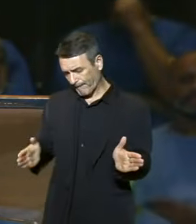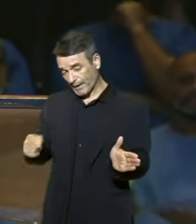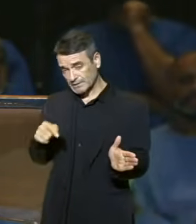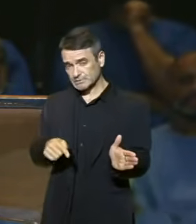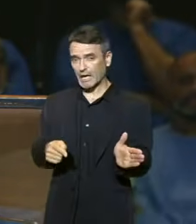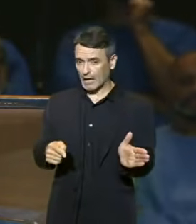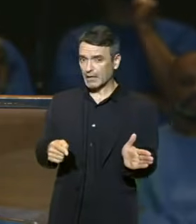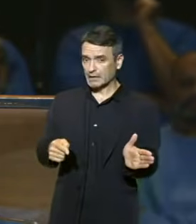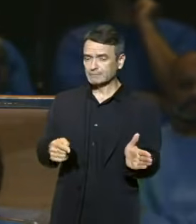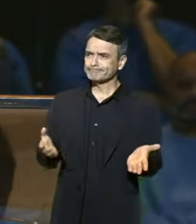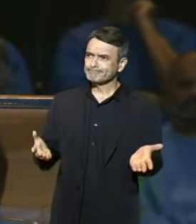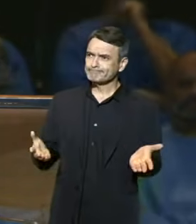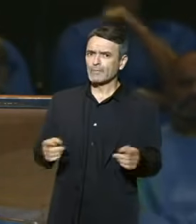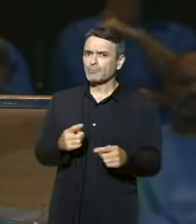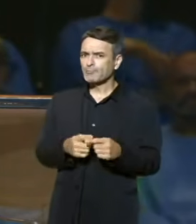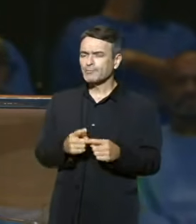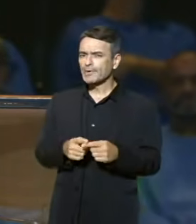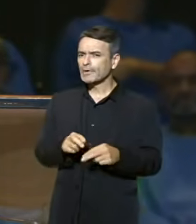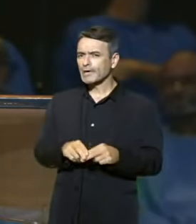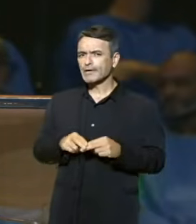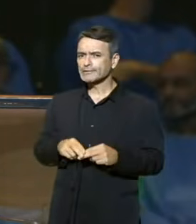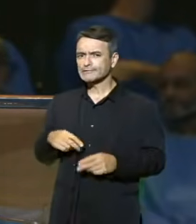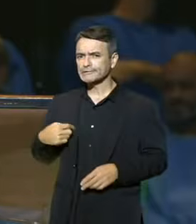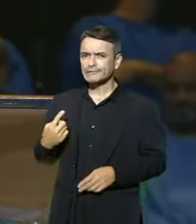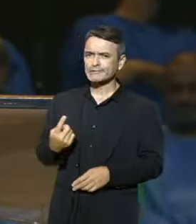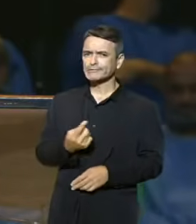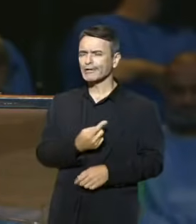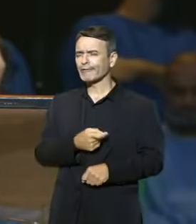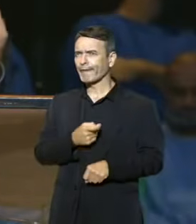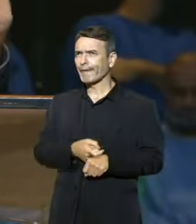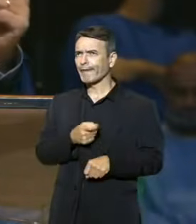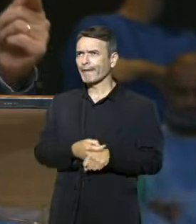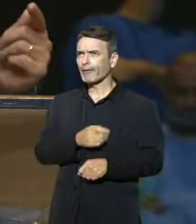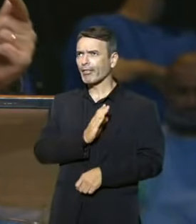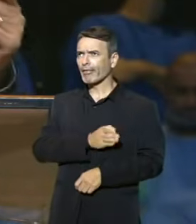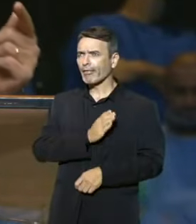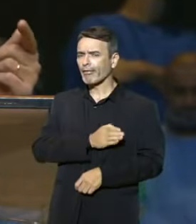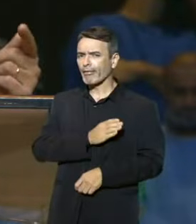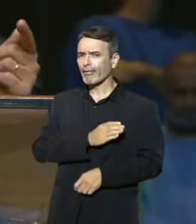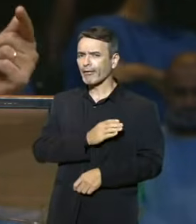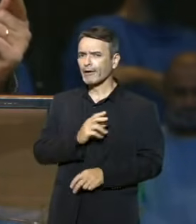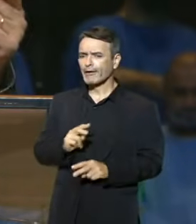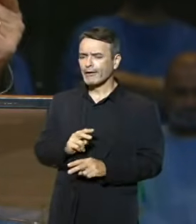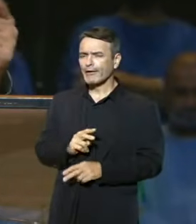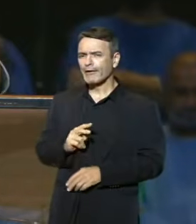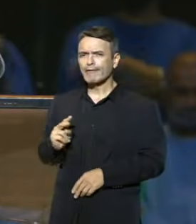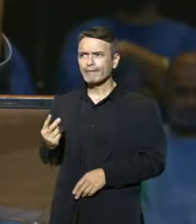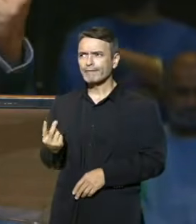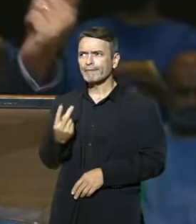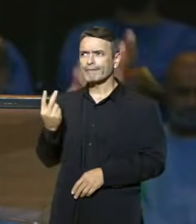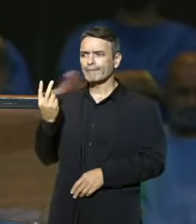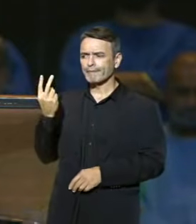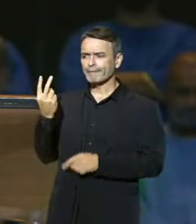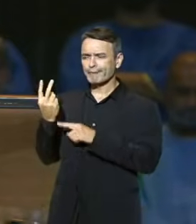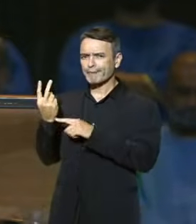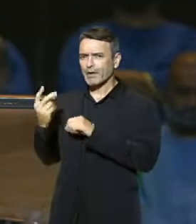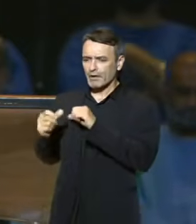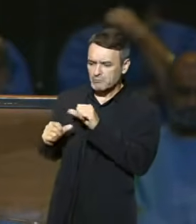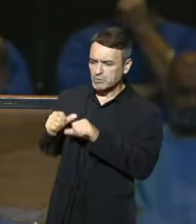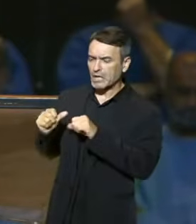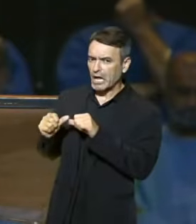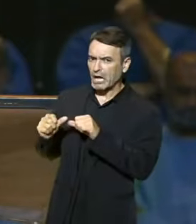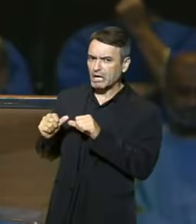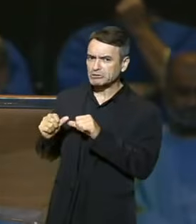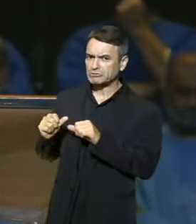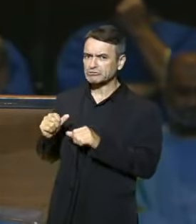por causa da dureza do coração do homem, por causa da inversão de valores que a humanidade